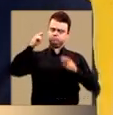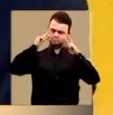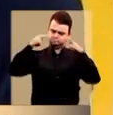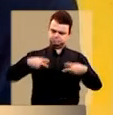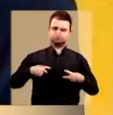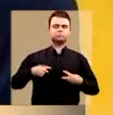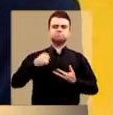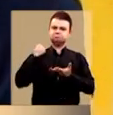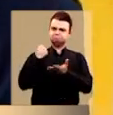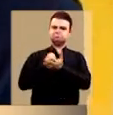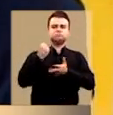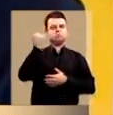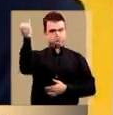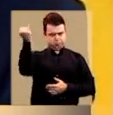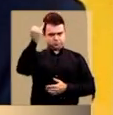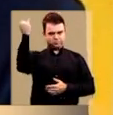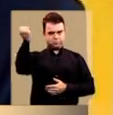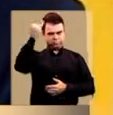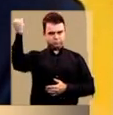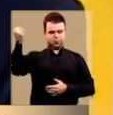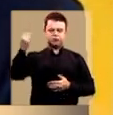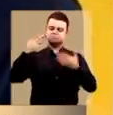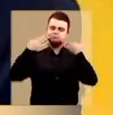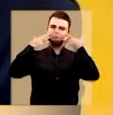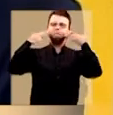razão deste simbolismo,